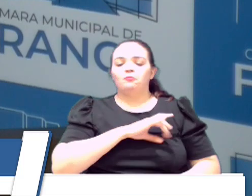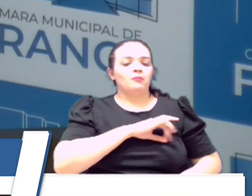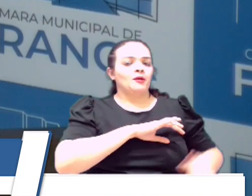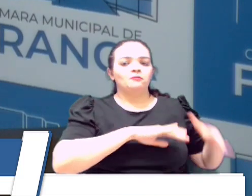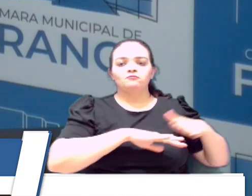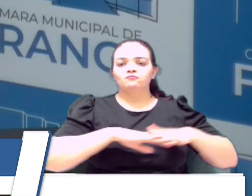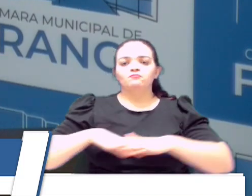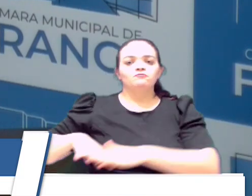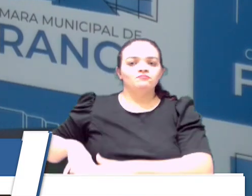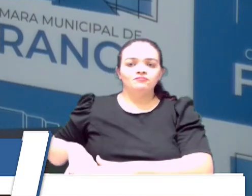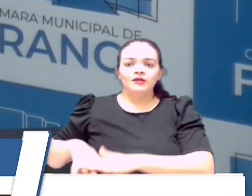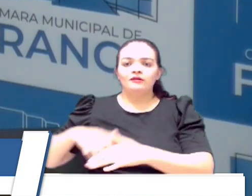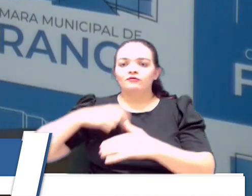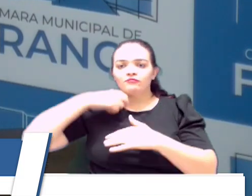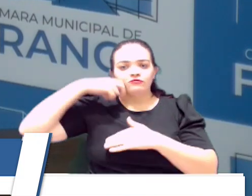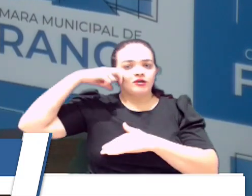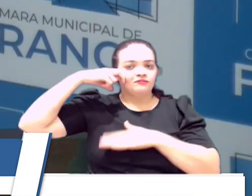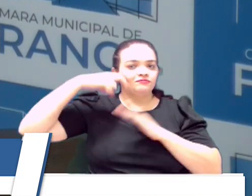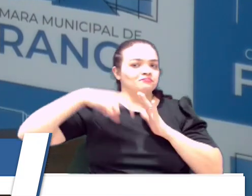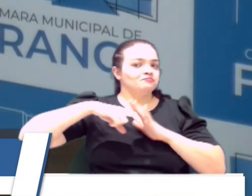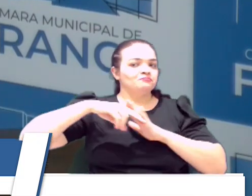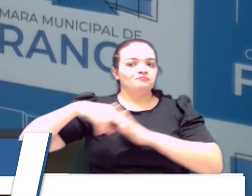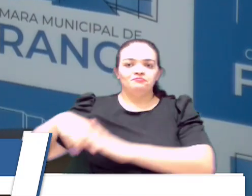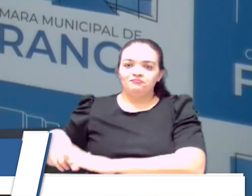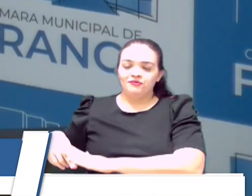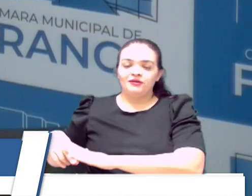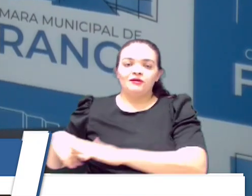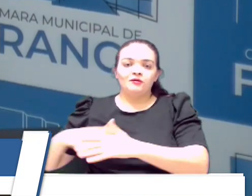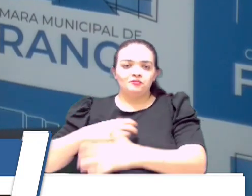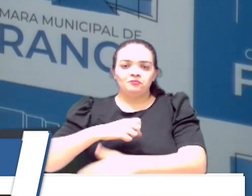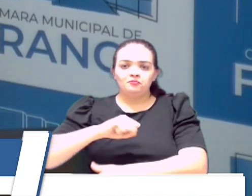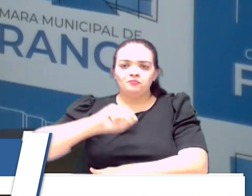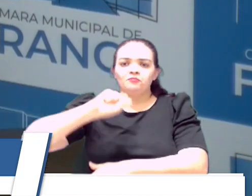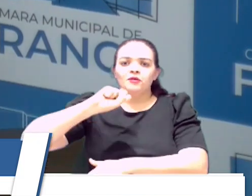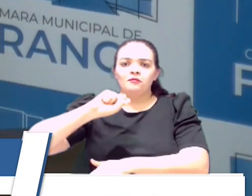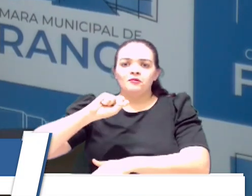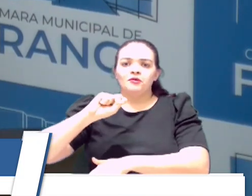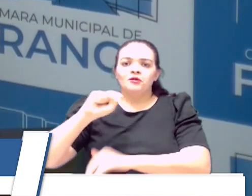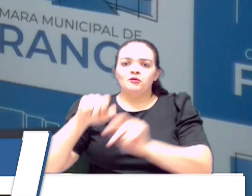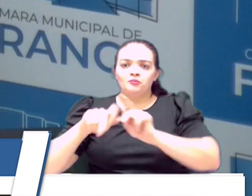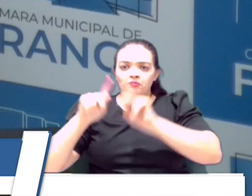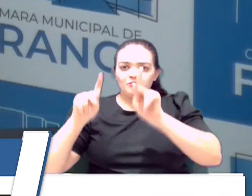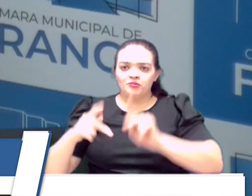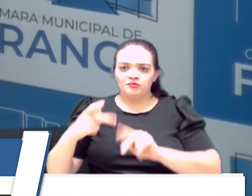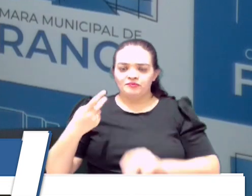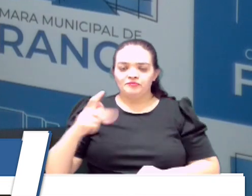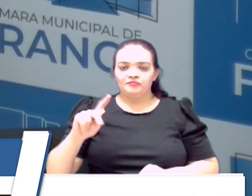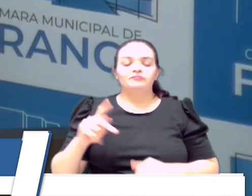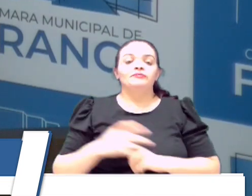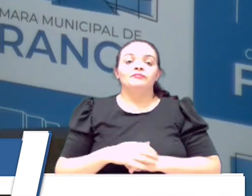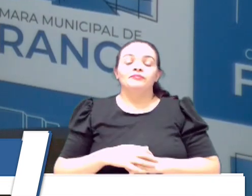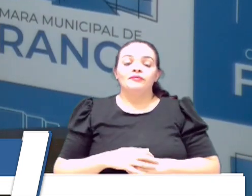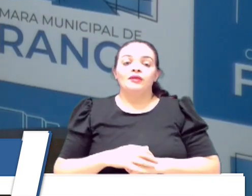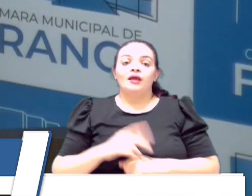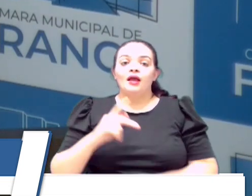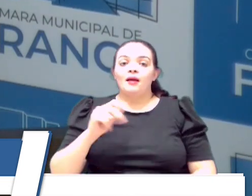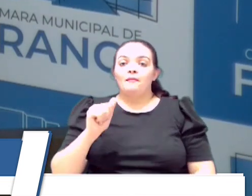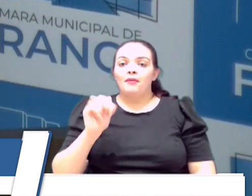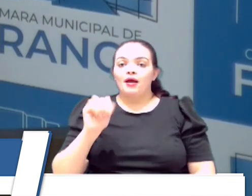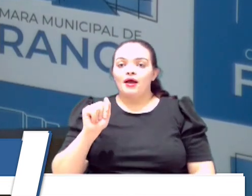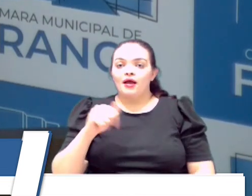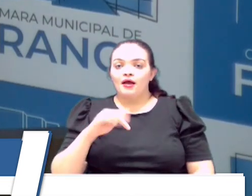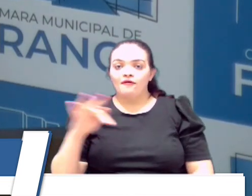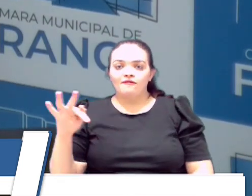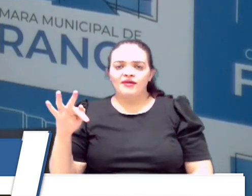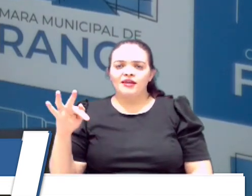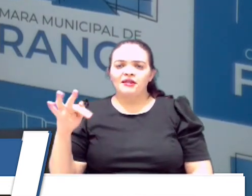nenhum constrangimento, em defesa da Flor da Vida. E finalizando, a PAAF está ficando